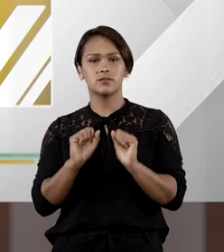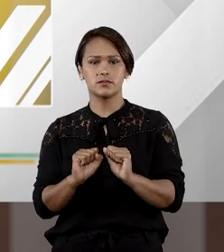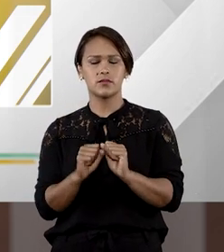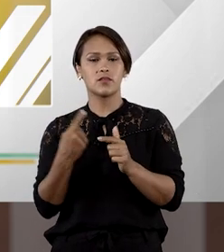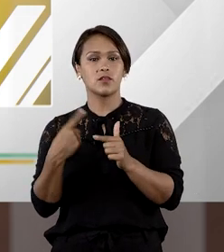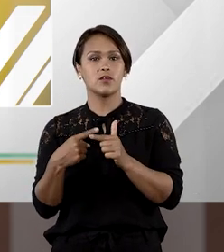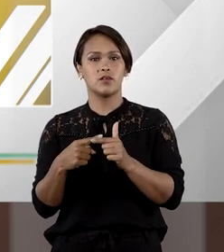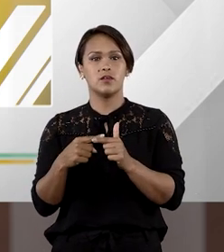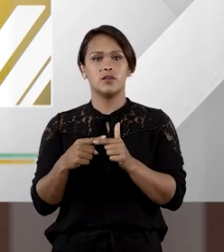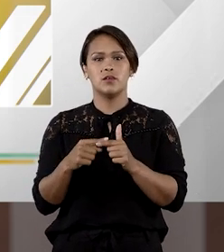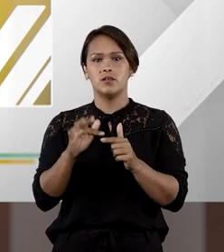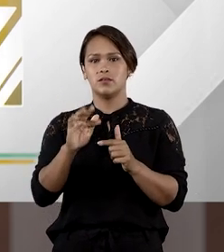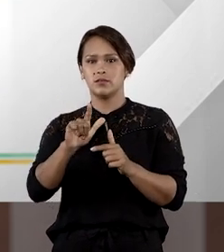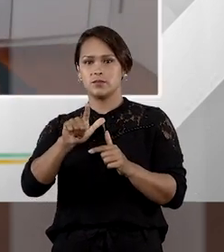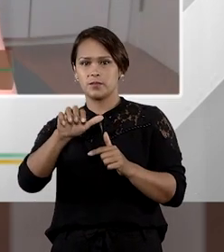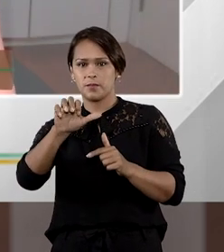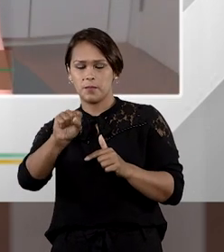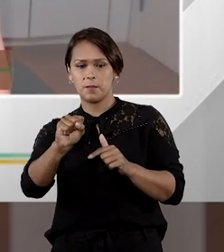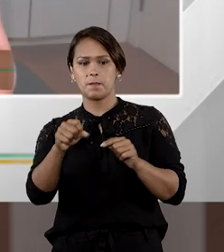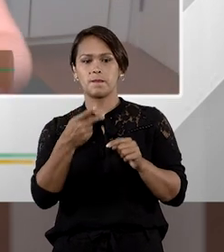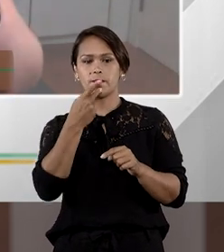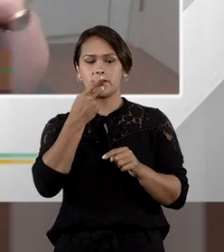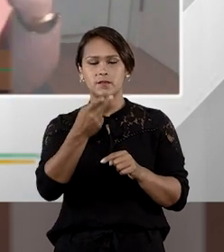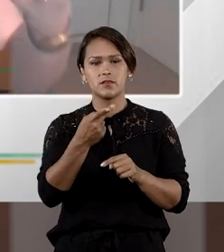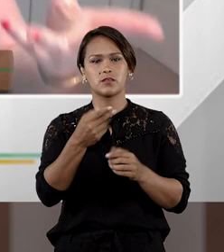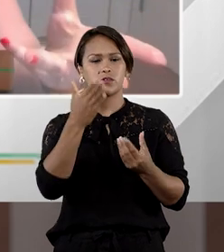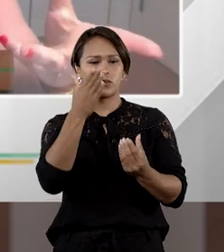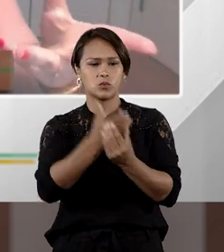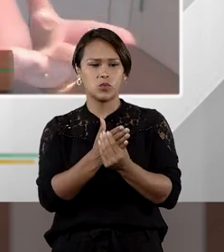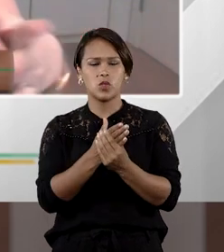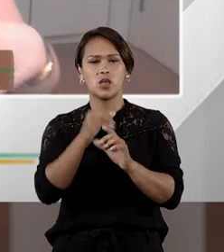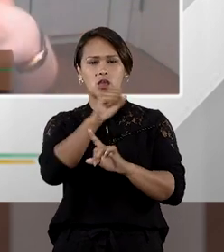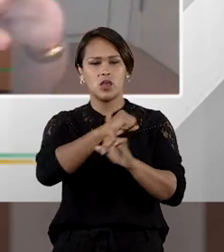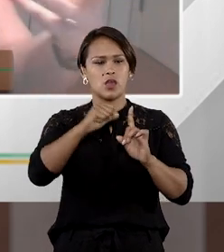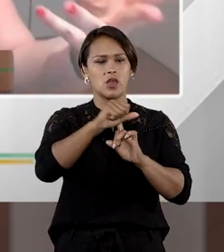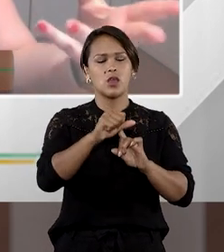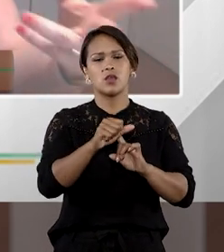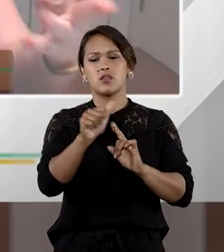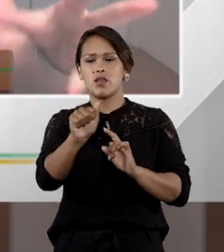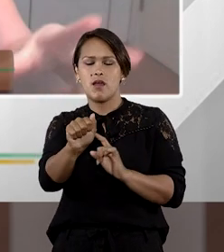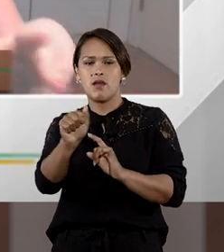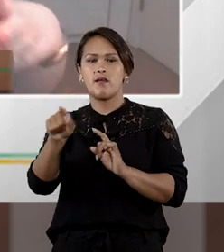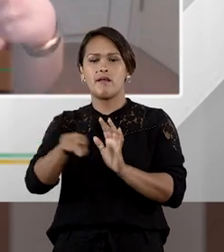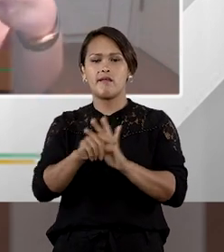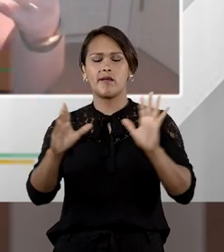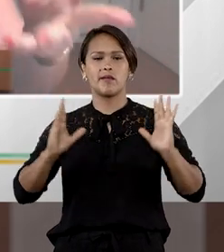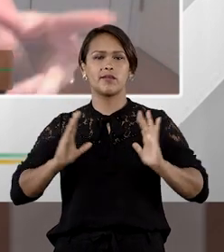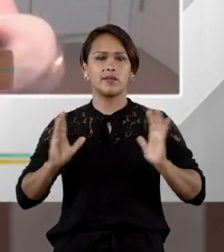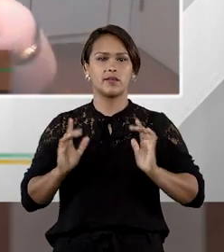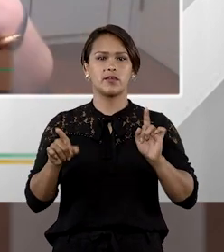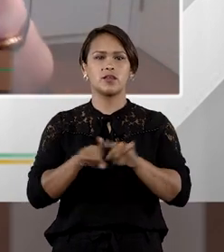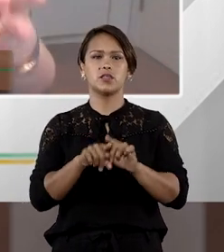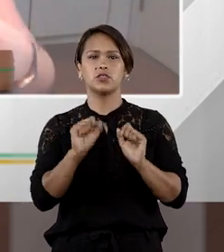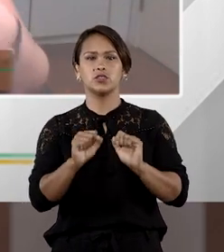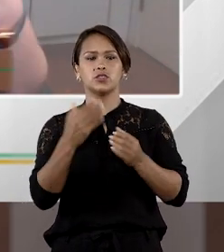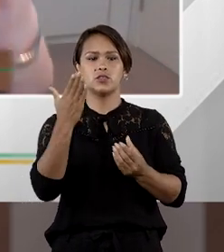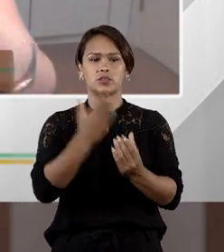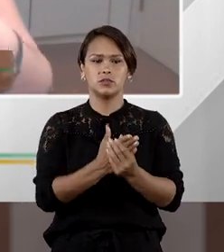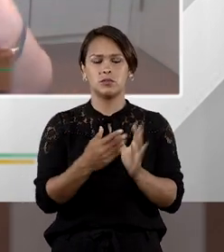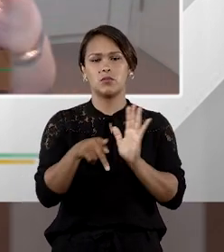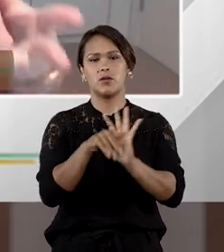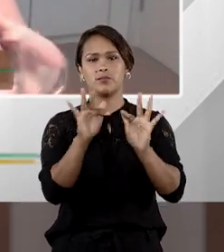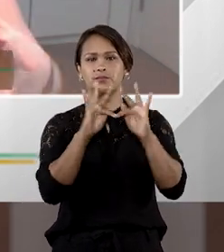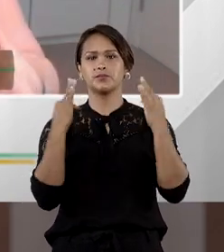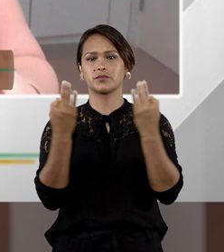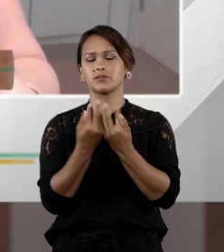né? Porque de vez em quando o Flávio fala, né, que a gente lida com o processo civil da classe A, da elite, né? Às vezes é um processo civil